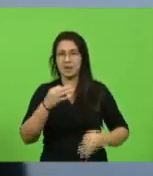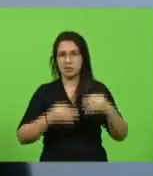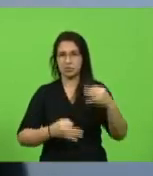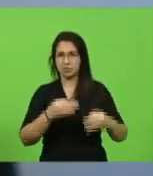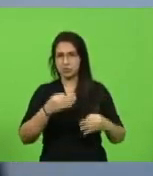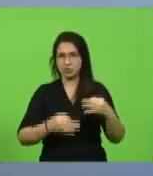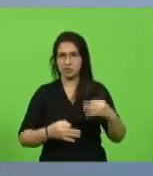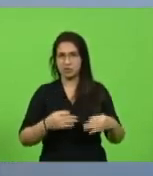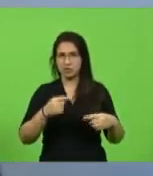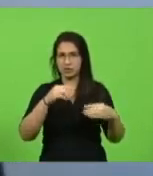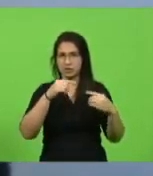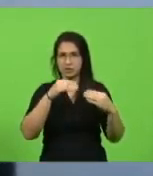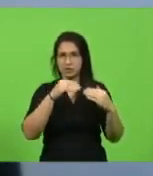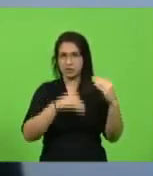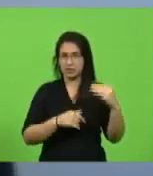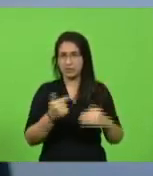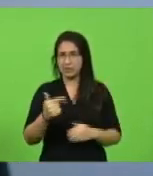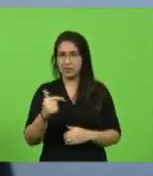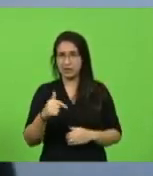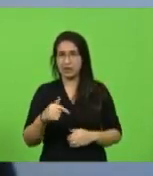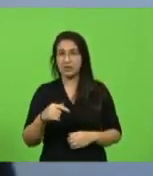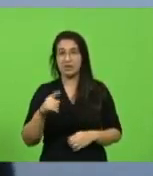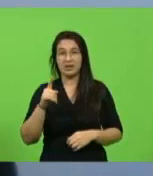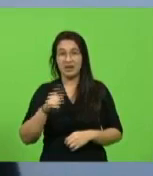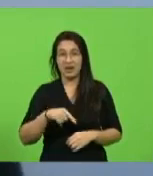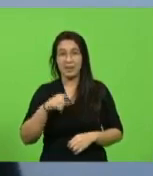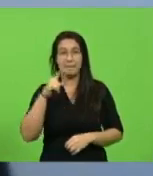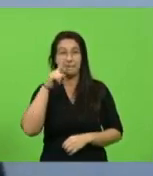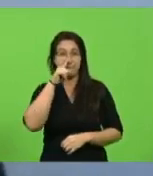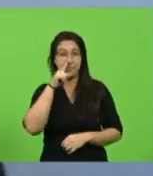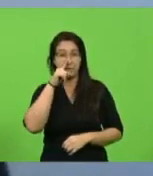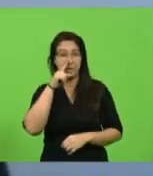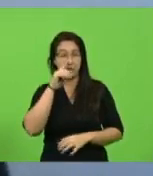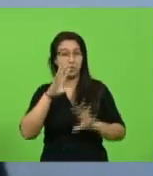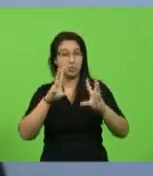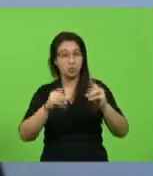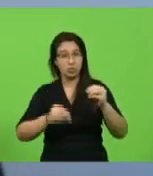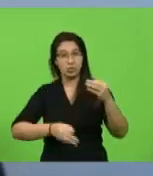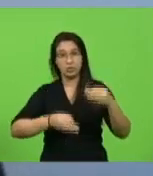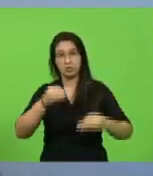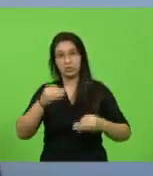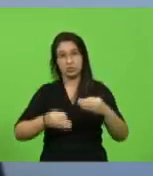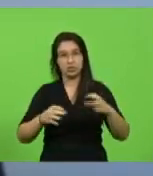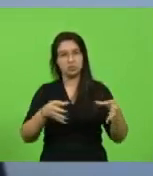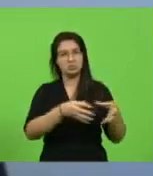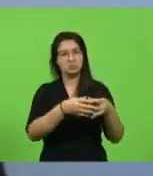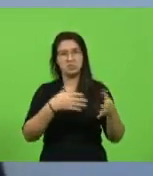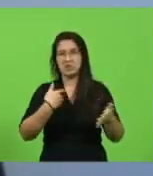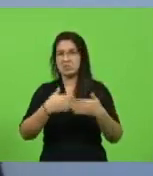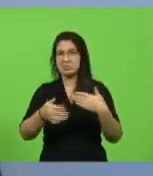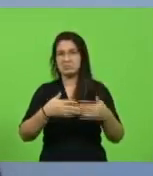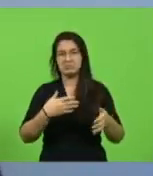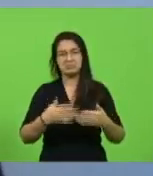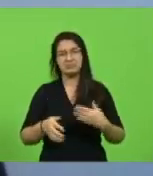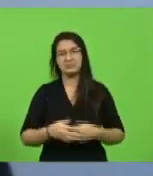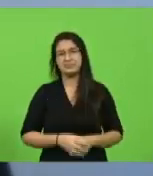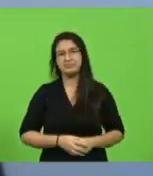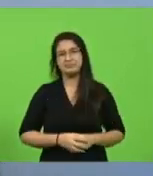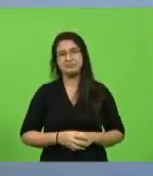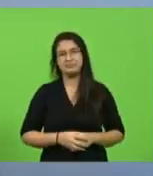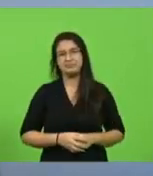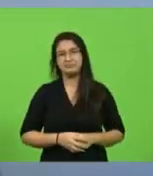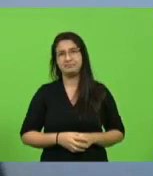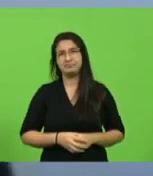qualquer lugar é uma ameaça à justiça em toda parte. Não existe outro caminho para a